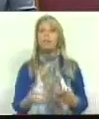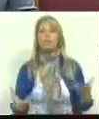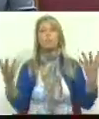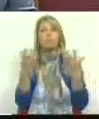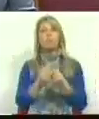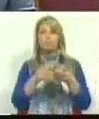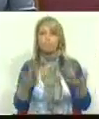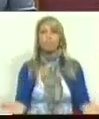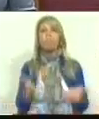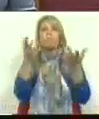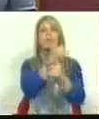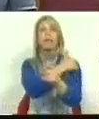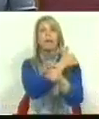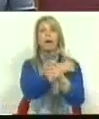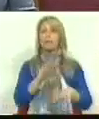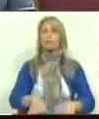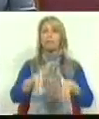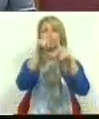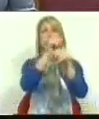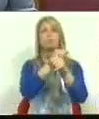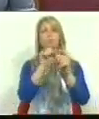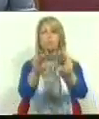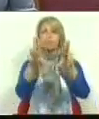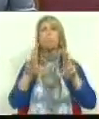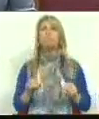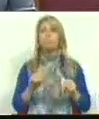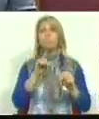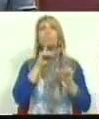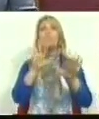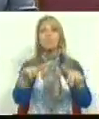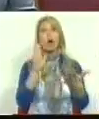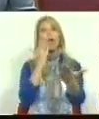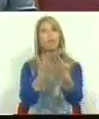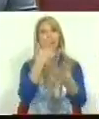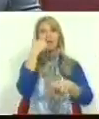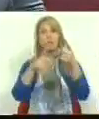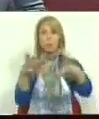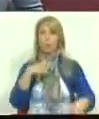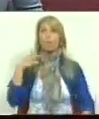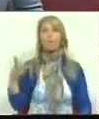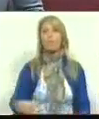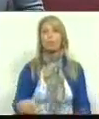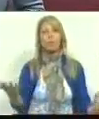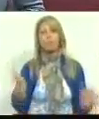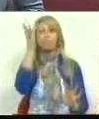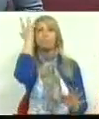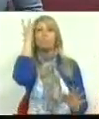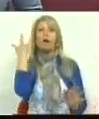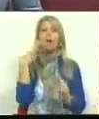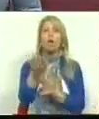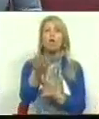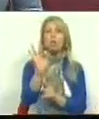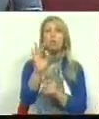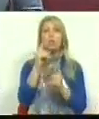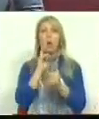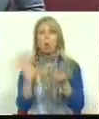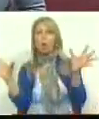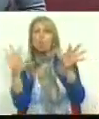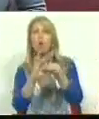à reabilitação urbana, possa proporcionar aos portugueses soluções de habitação mais ajustadas às suas